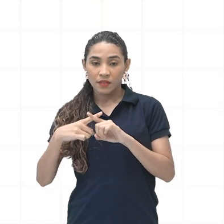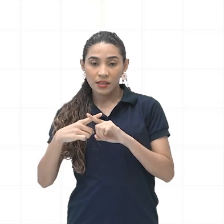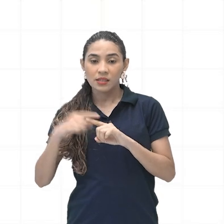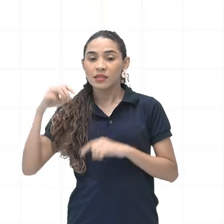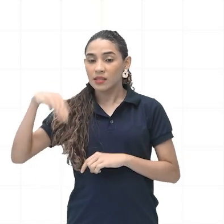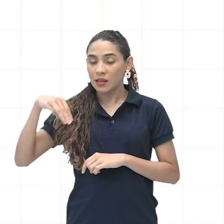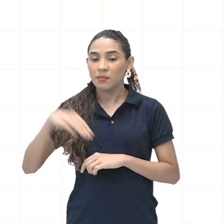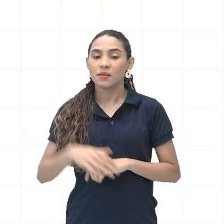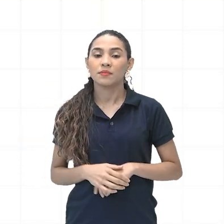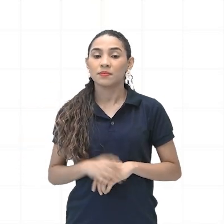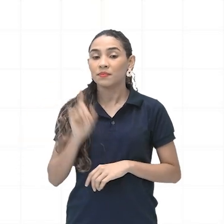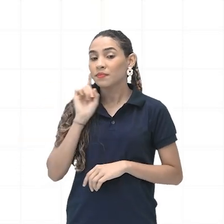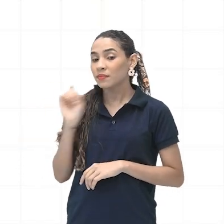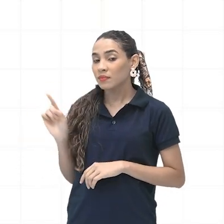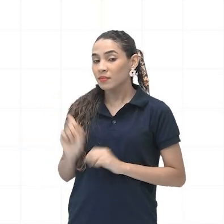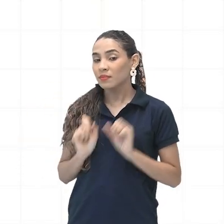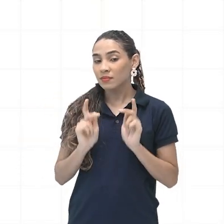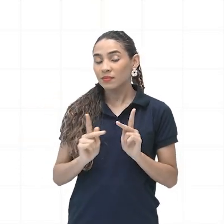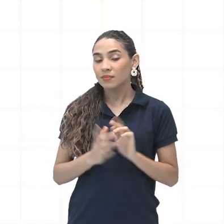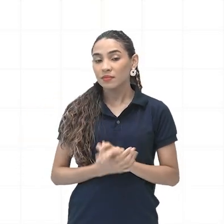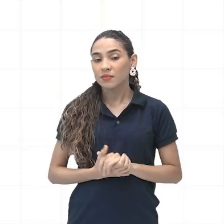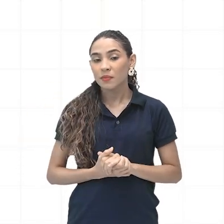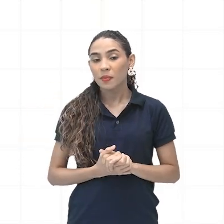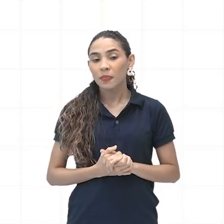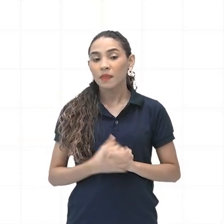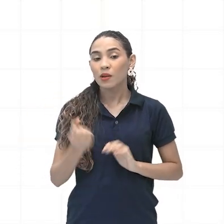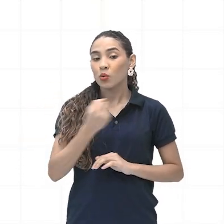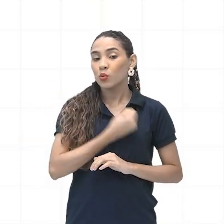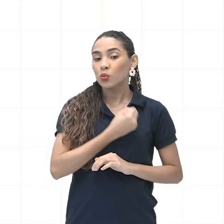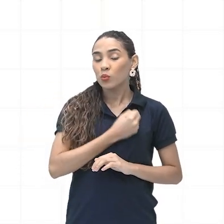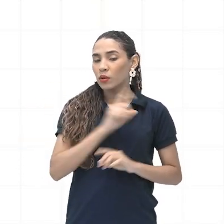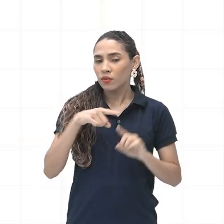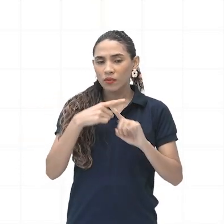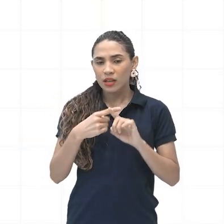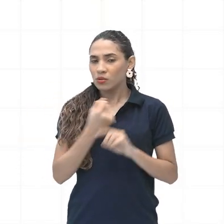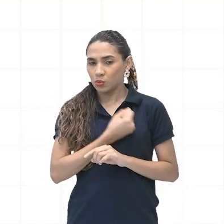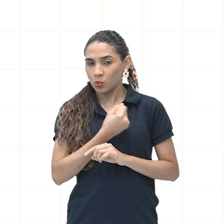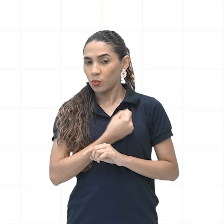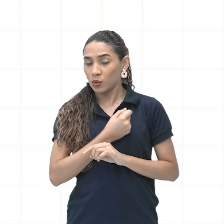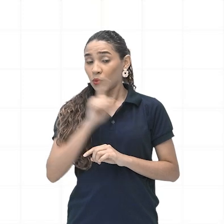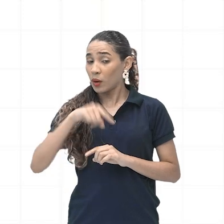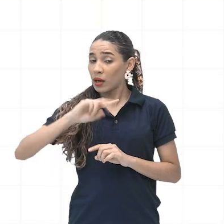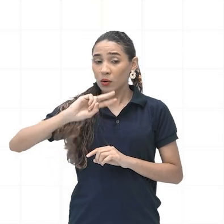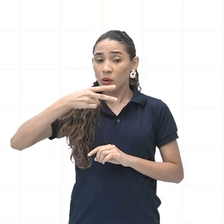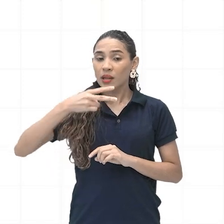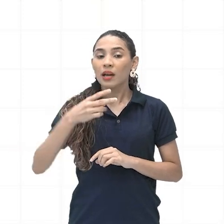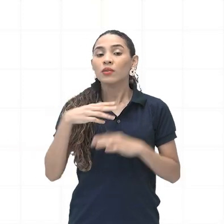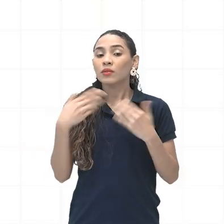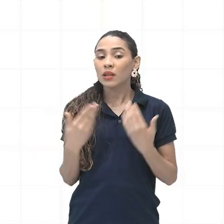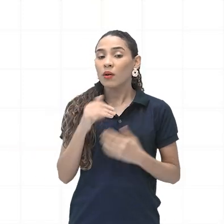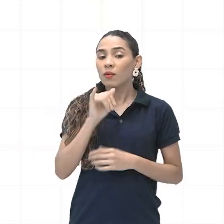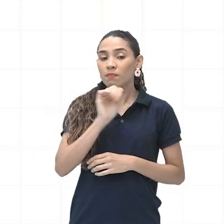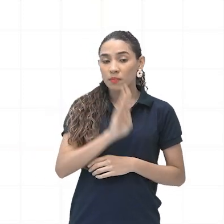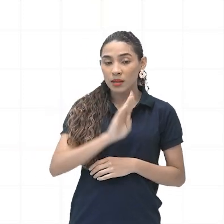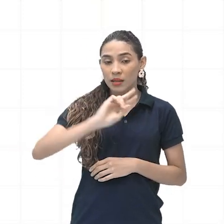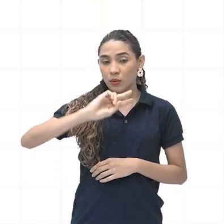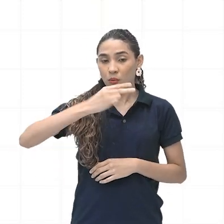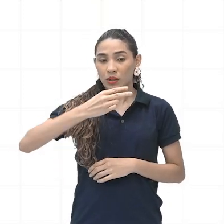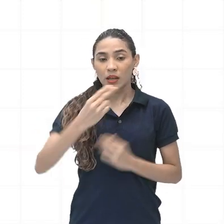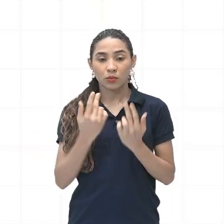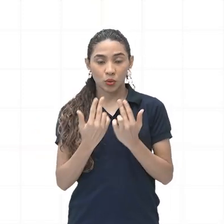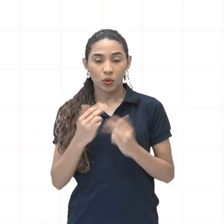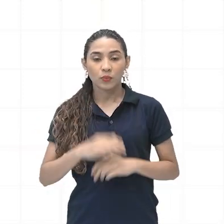vezes M. Certo, professor? Um número vezes ele mesmo é ele ao quadrado. Então, vai ficar B ao quadrado